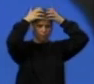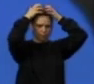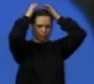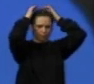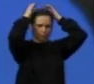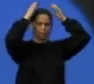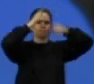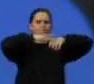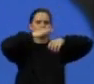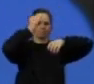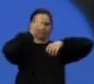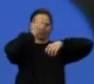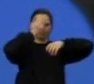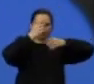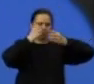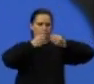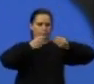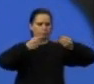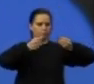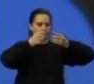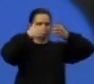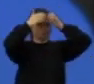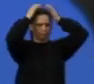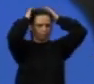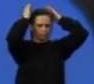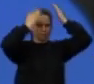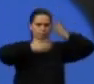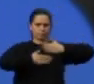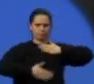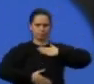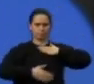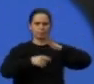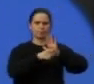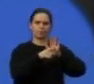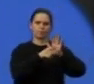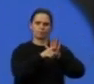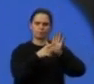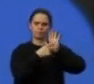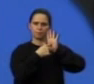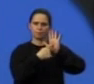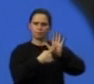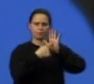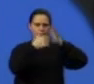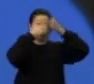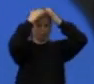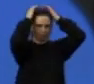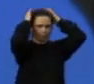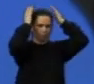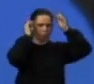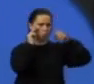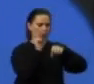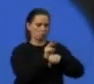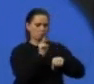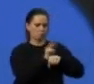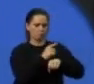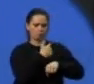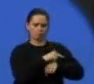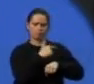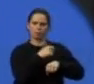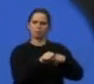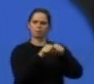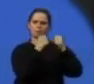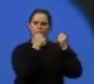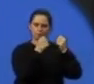órgão mais nobre e sensível do corpo humano e também o que apresenta menor chance de recuperação quando